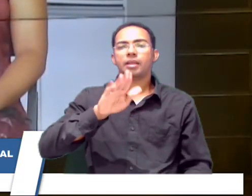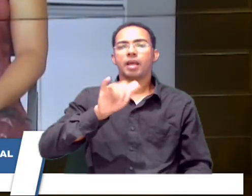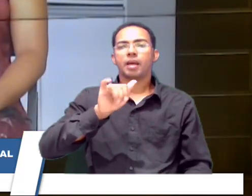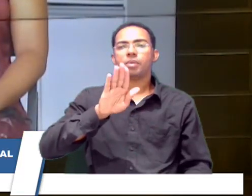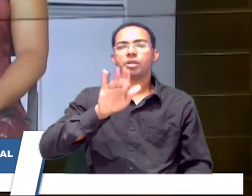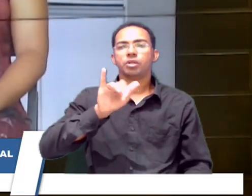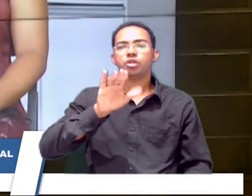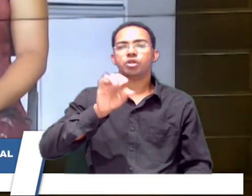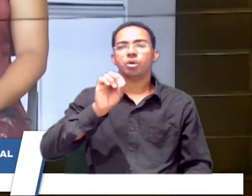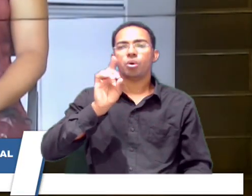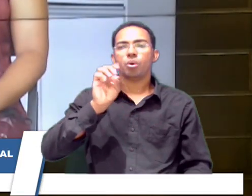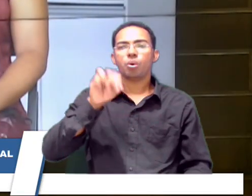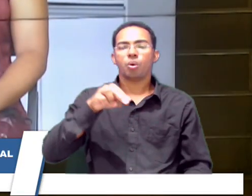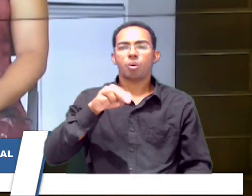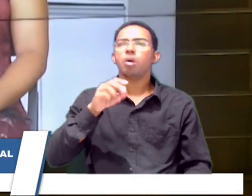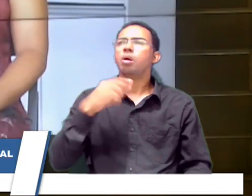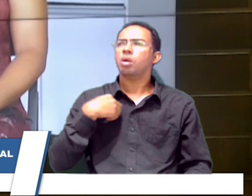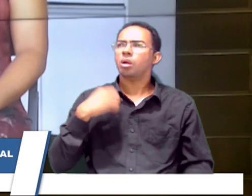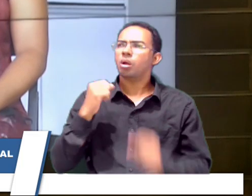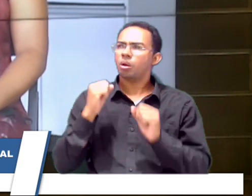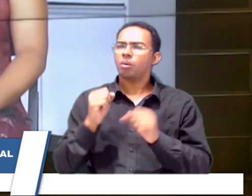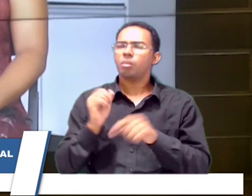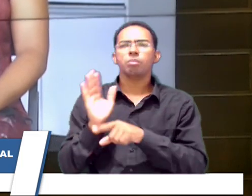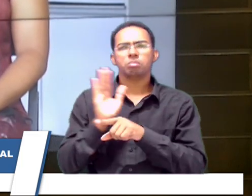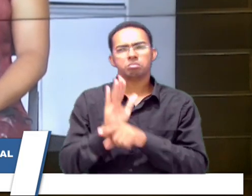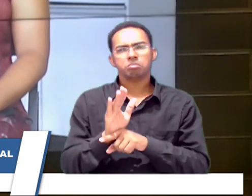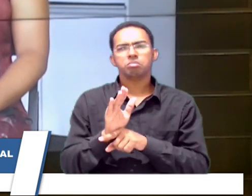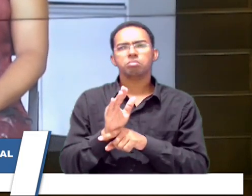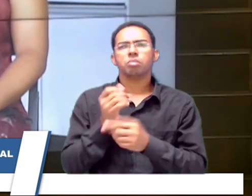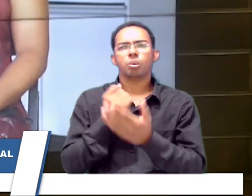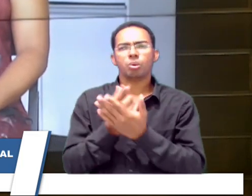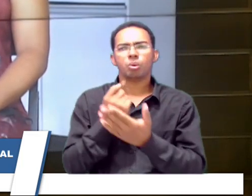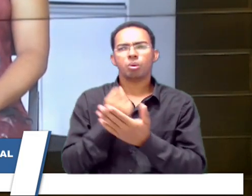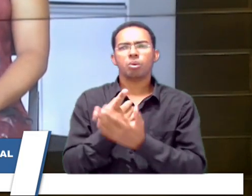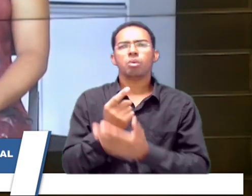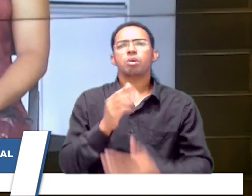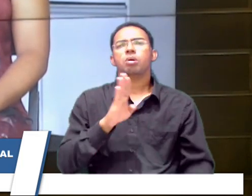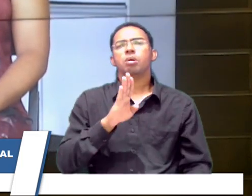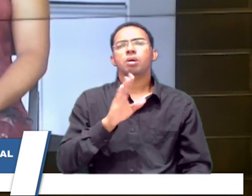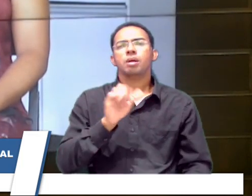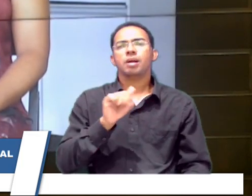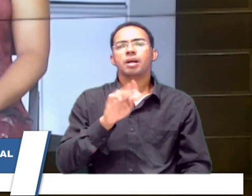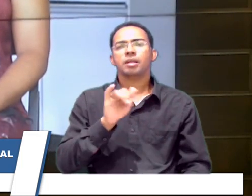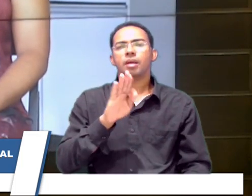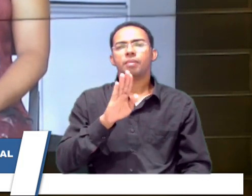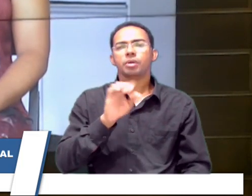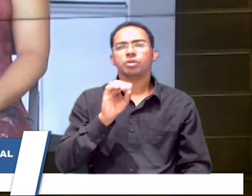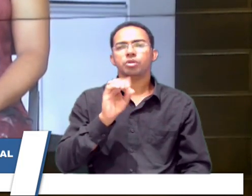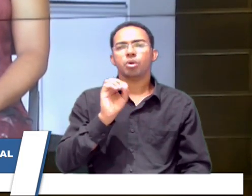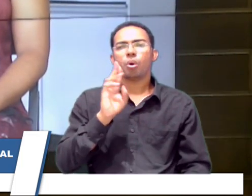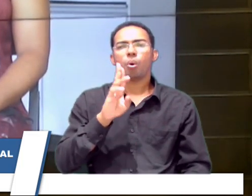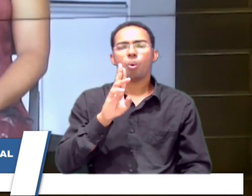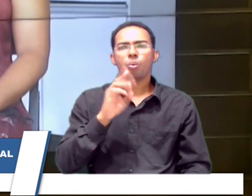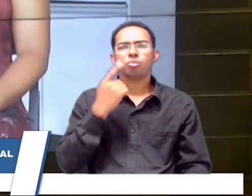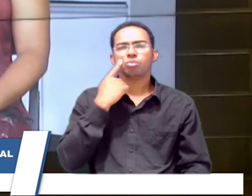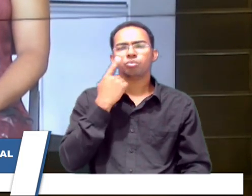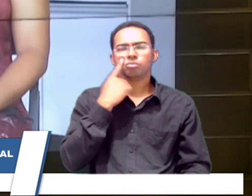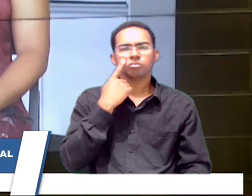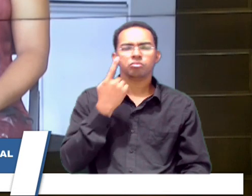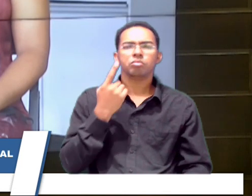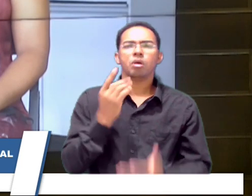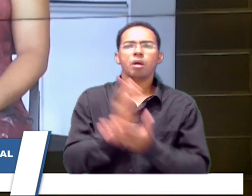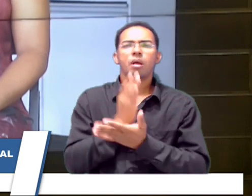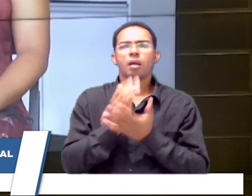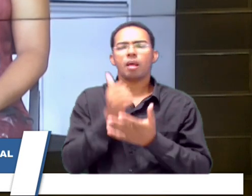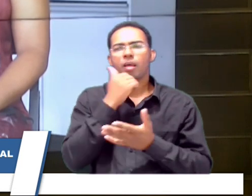posso te ajudar a comprar o canabidiol. Só que o canabidiol, eu vi muitas mães